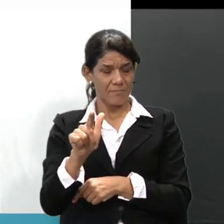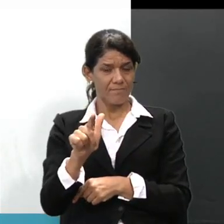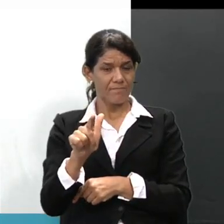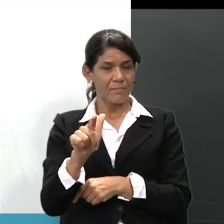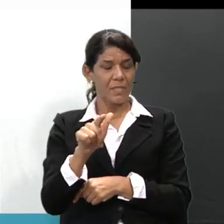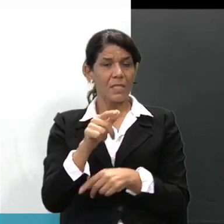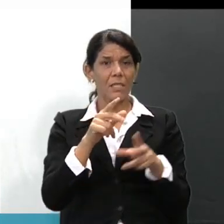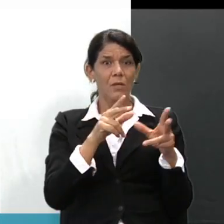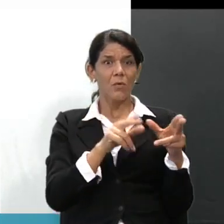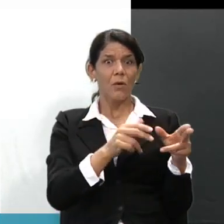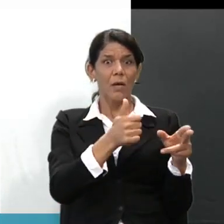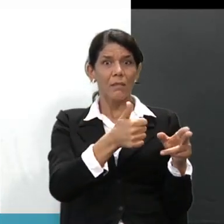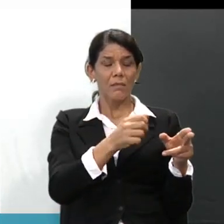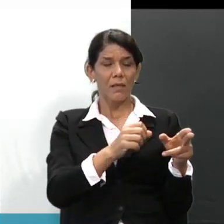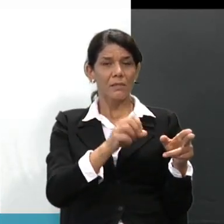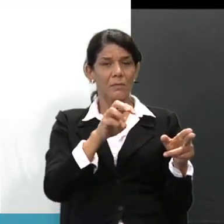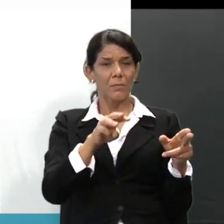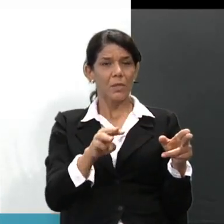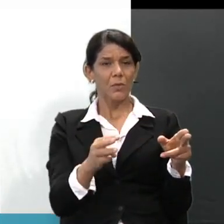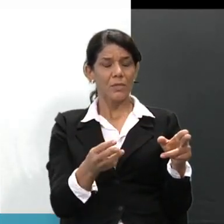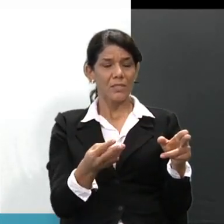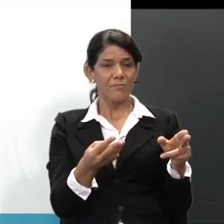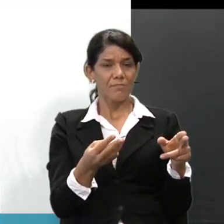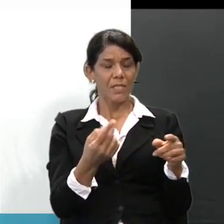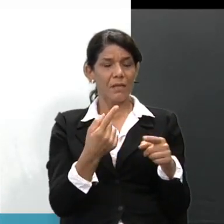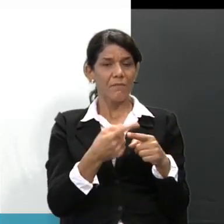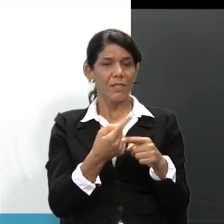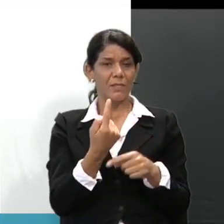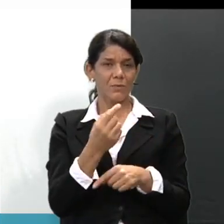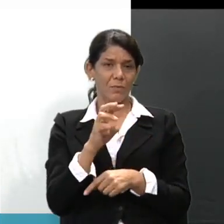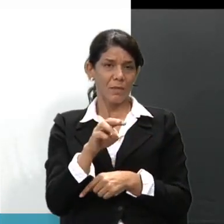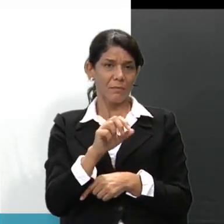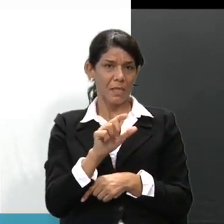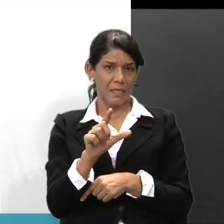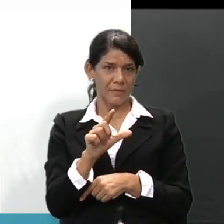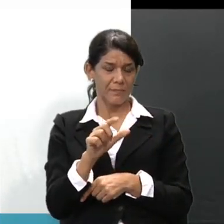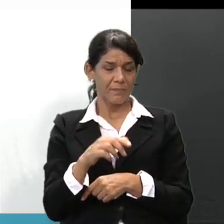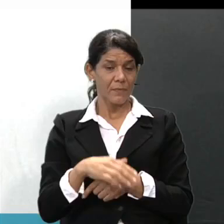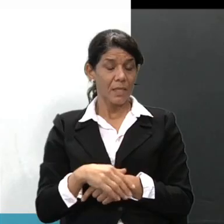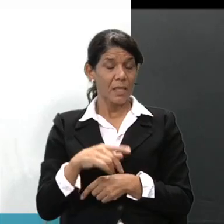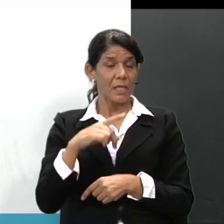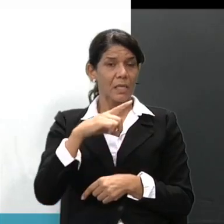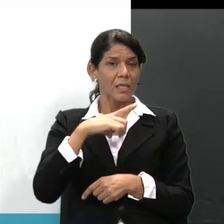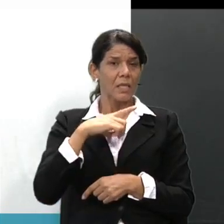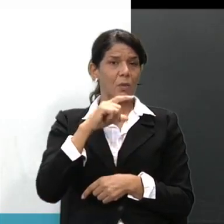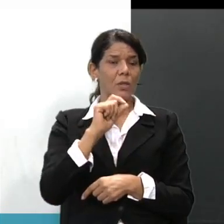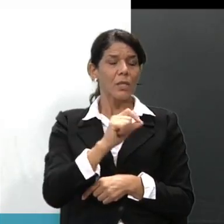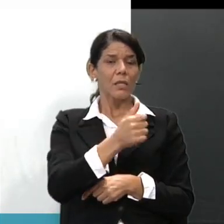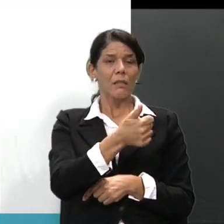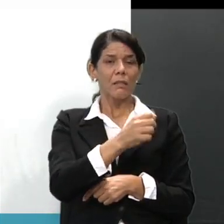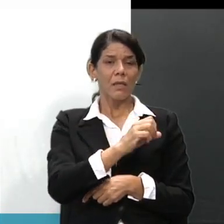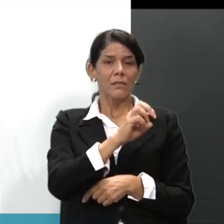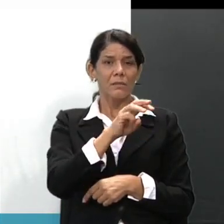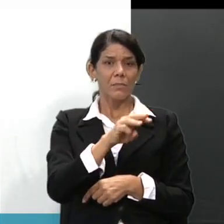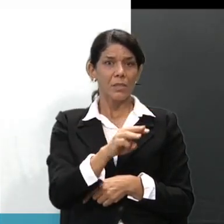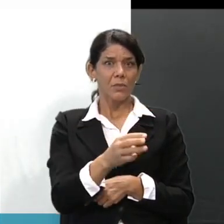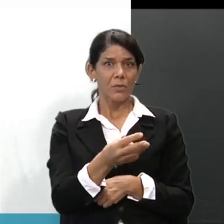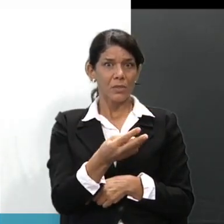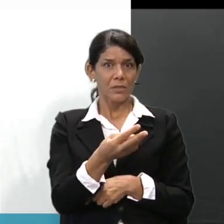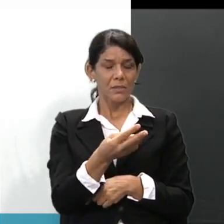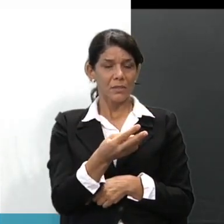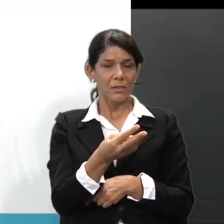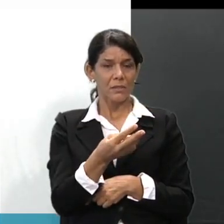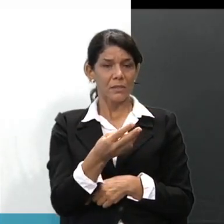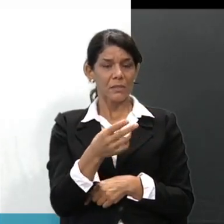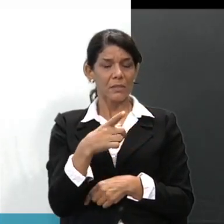10x, igual a 10 milhões de unidades vezes 1 ml. Nós temos, então, que 10 milhões de unidades